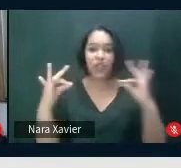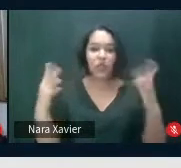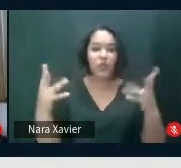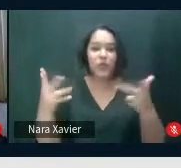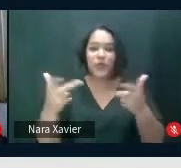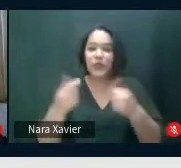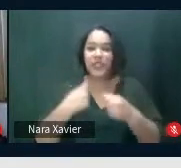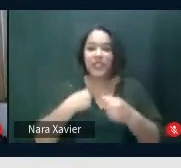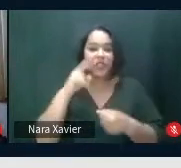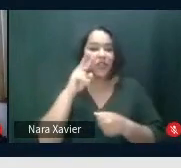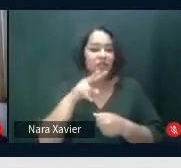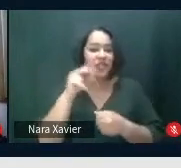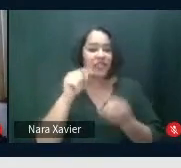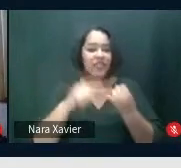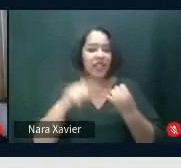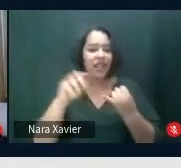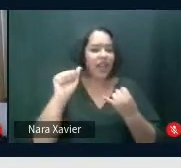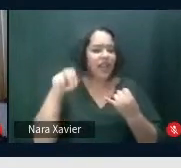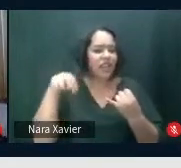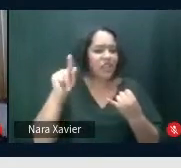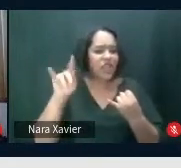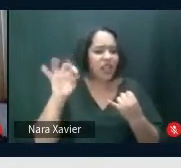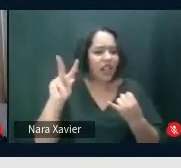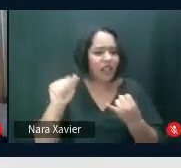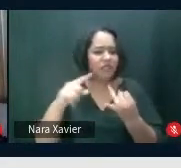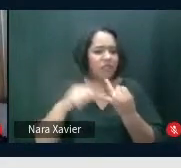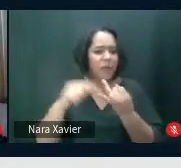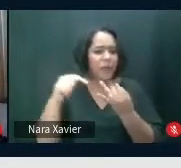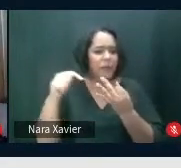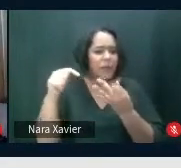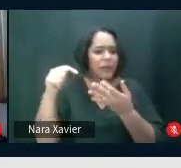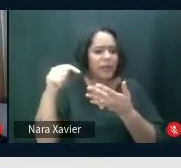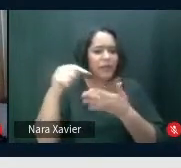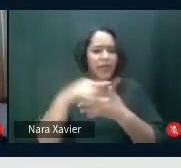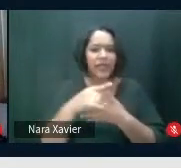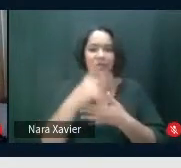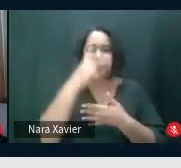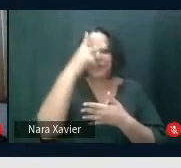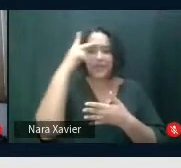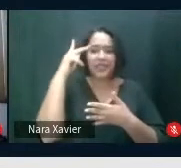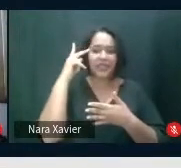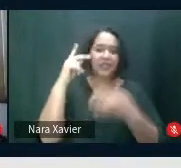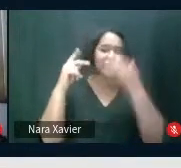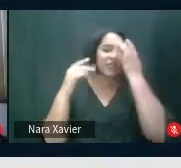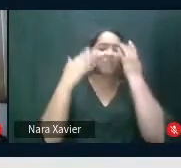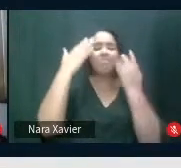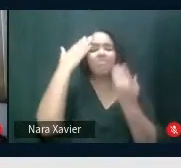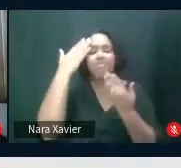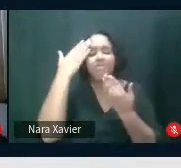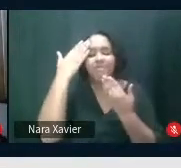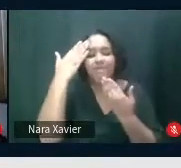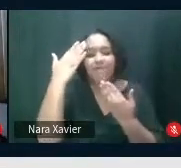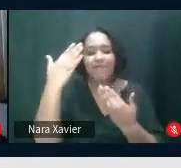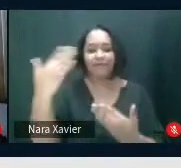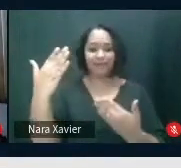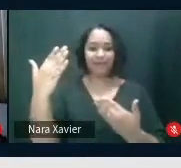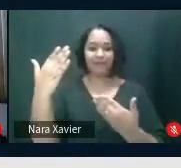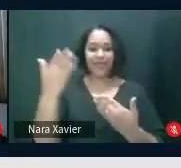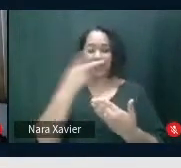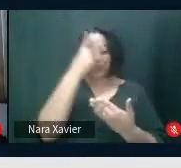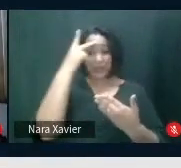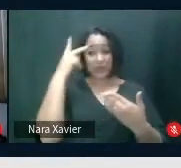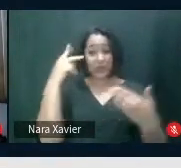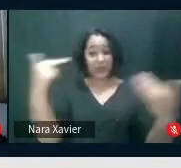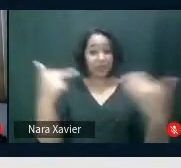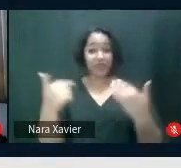estou vendo aqui Ângela, Tatiane, nossa, sem tabu, muito obrigada a todos que estão aqui. Eu